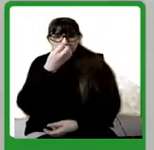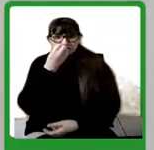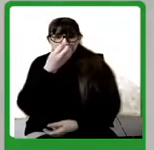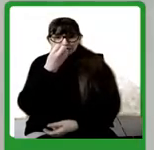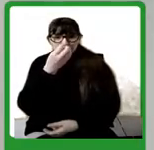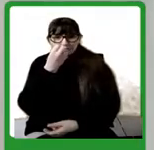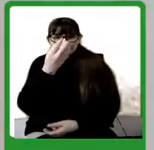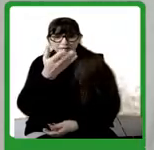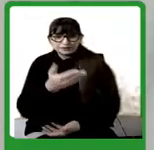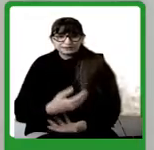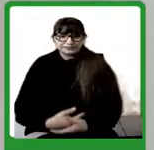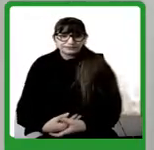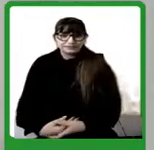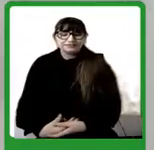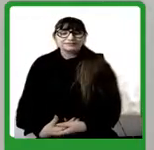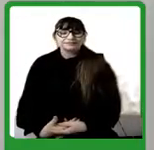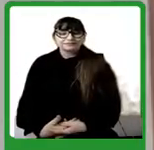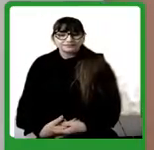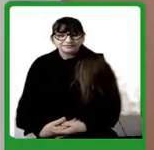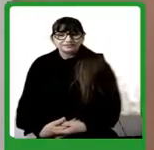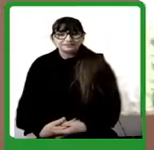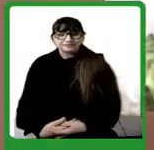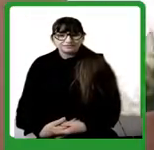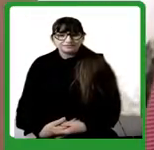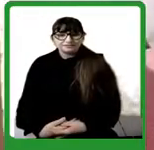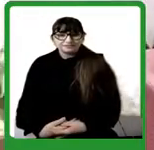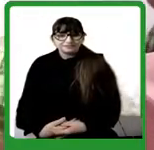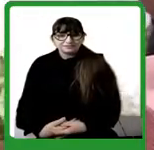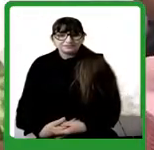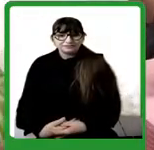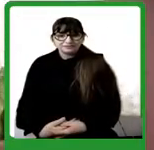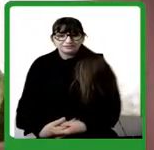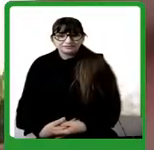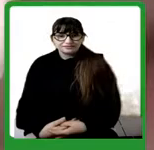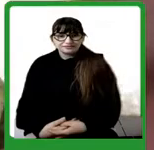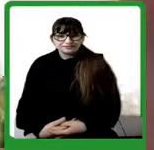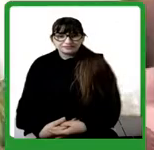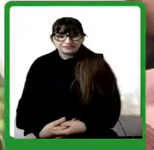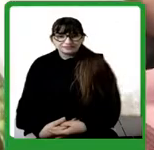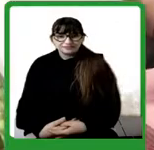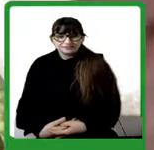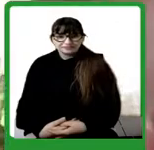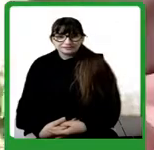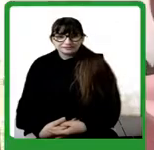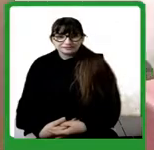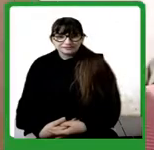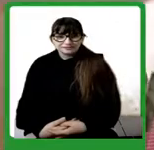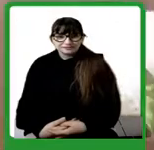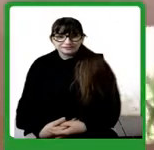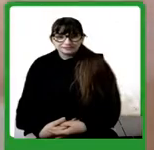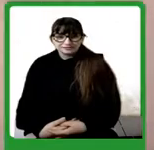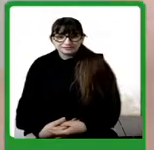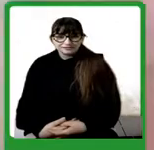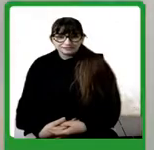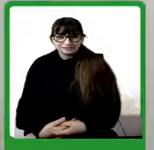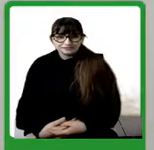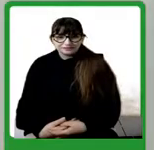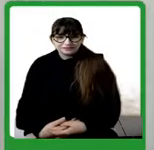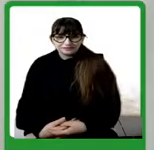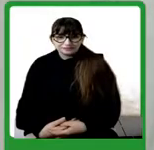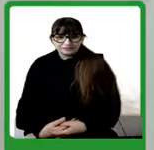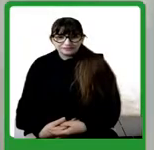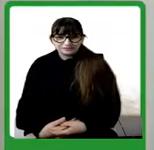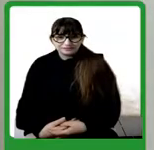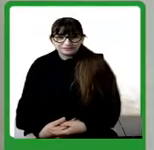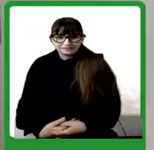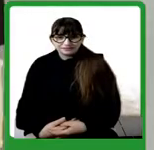torresminho, gente. Olha, pura carne. Bem bom. Vou dar um pra vocês pela câmera, ó. Quer um, pesteado? Não,